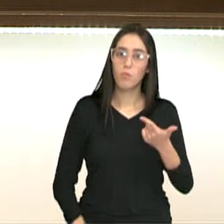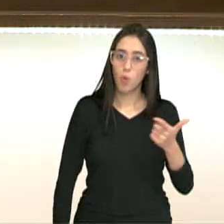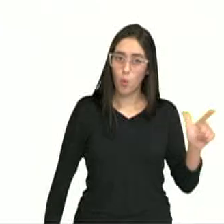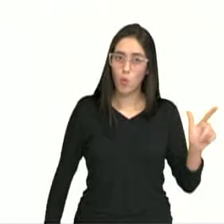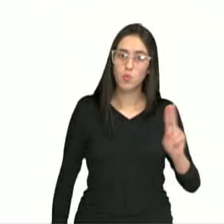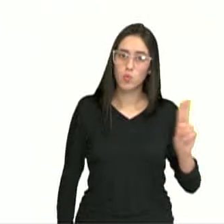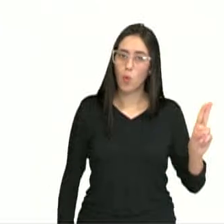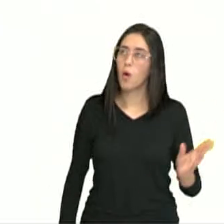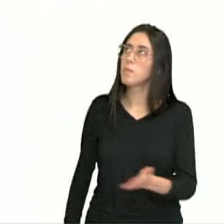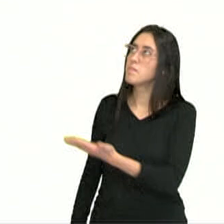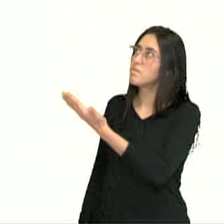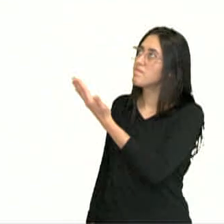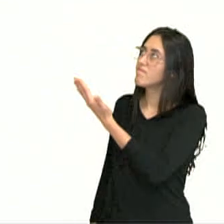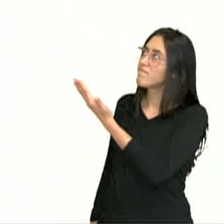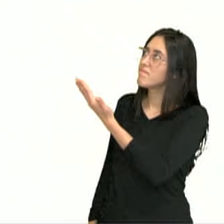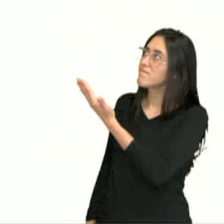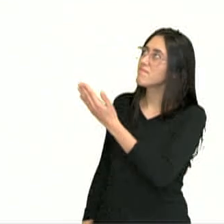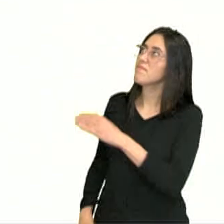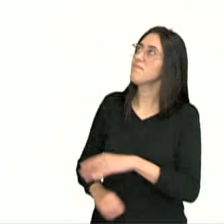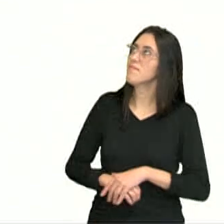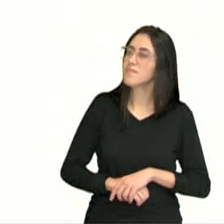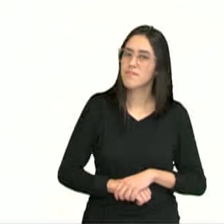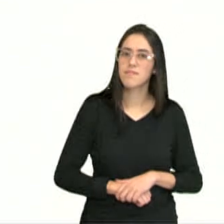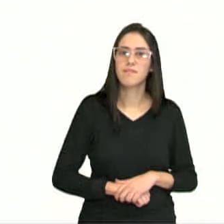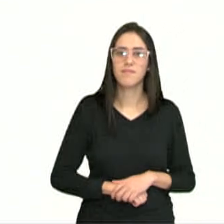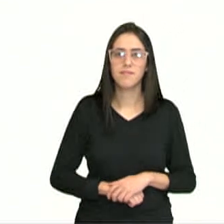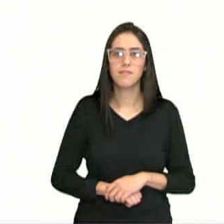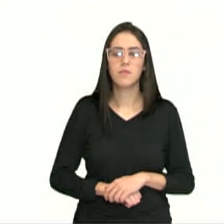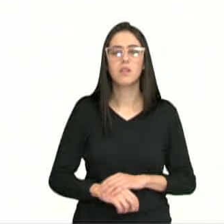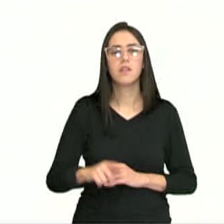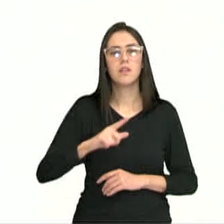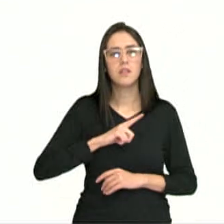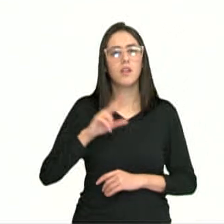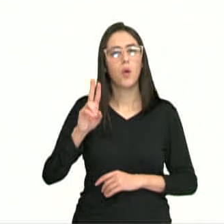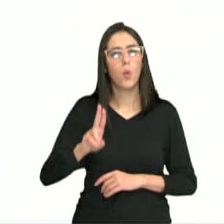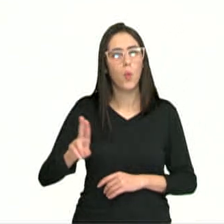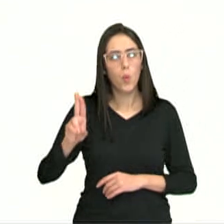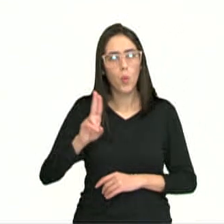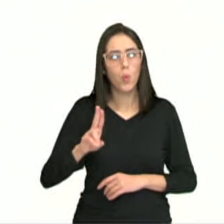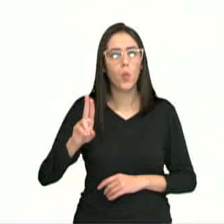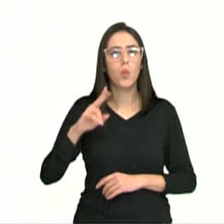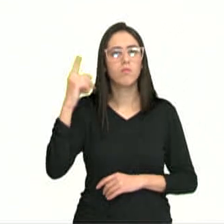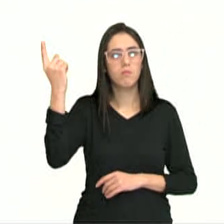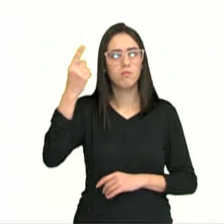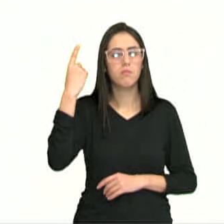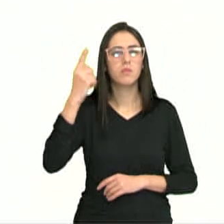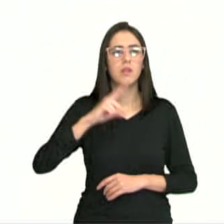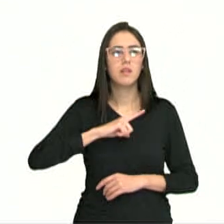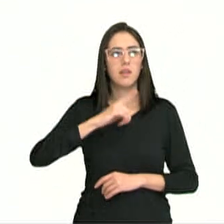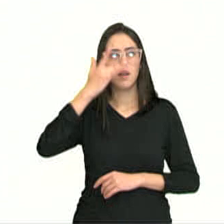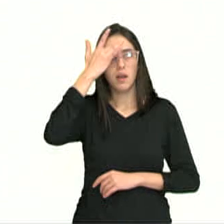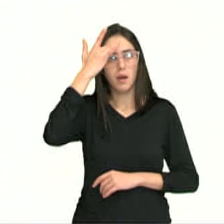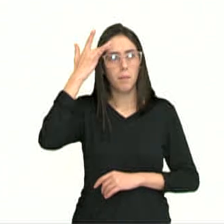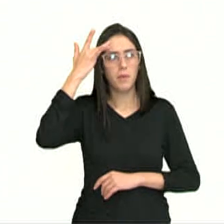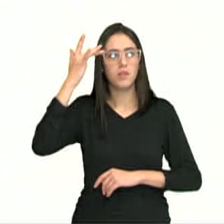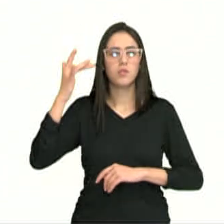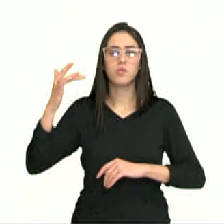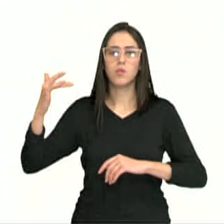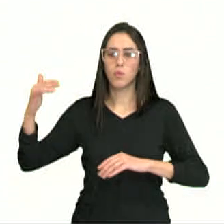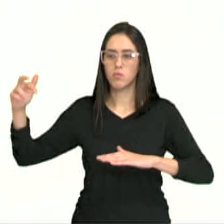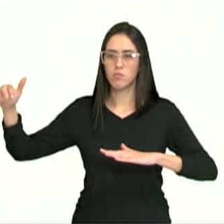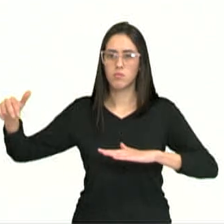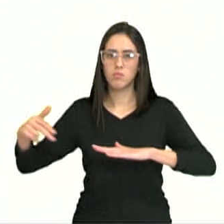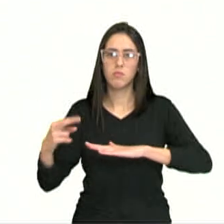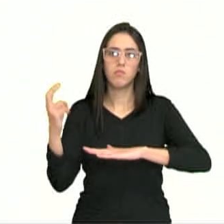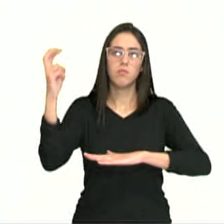então, o cat leap, tá? Muitas vezes é usado quando o traçador deveria fazer um salto de precisão, mas a